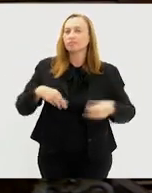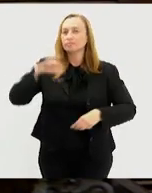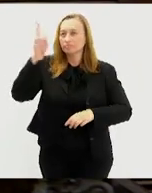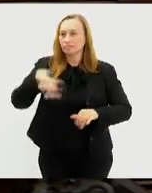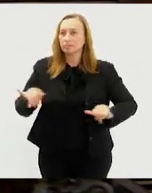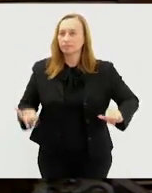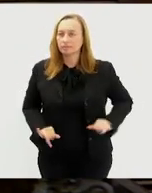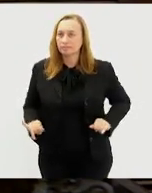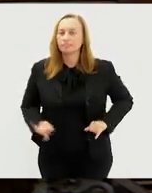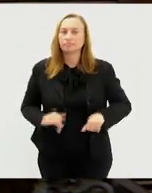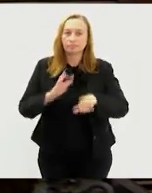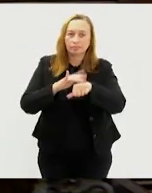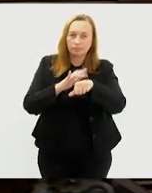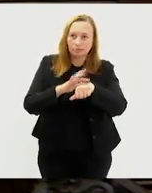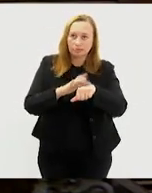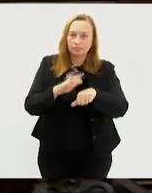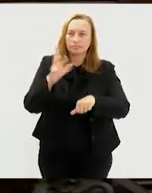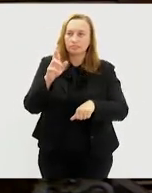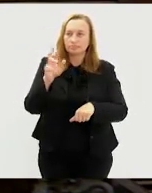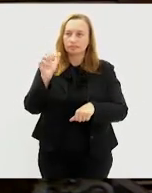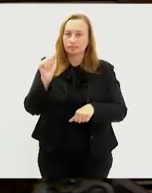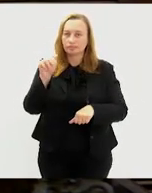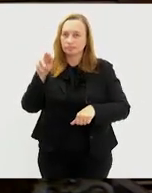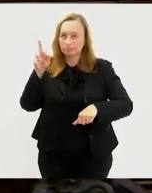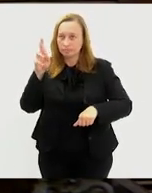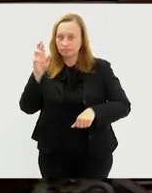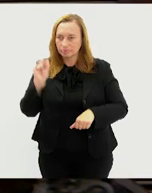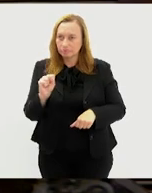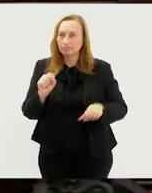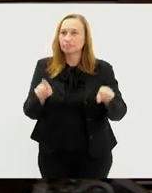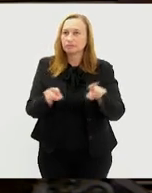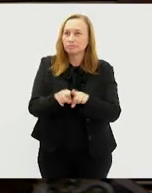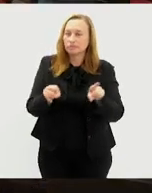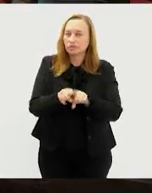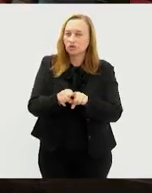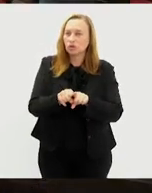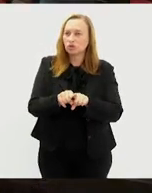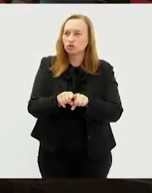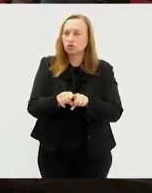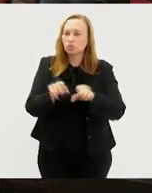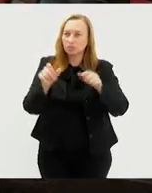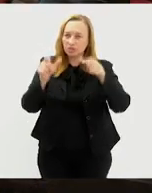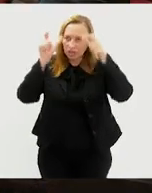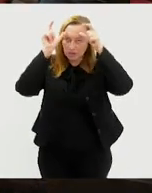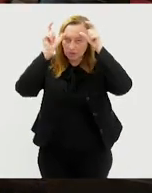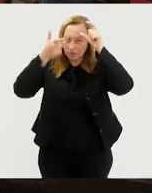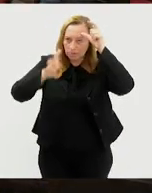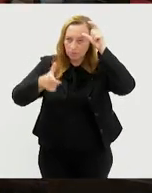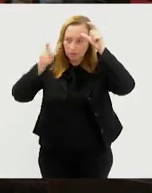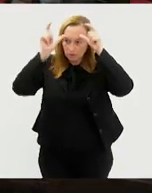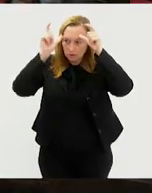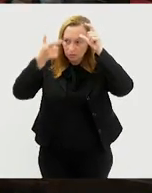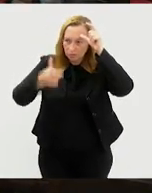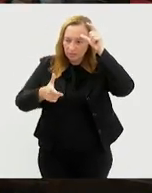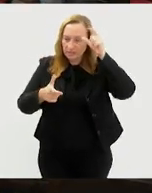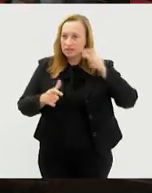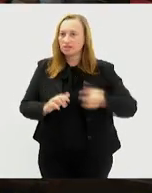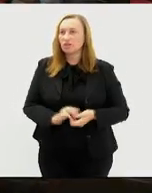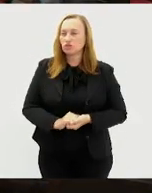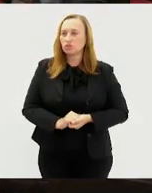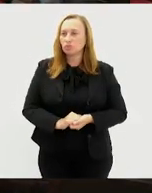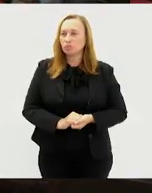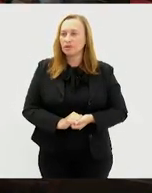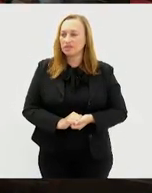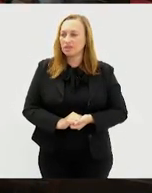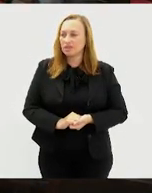com doenças raras para quem sofre com transtornos psíquicos vossa excelência me con uma parte deputado Carlos min não não